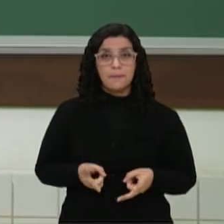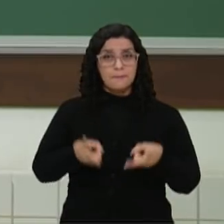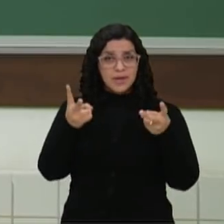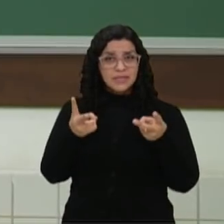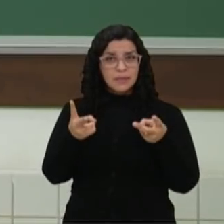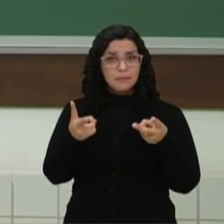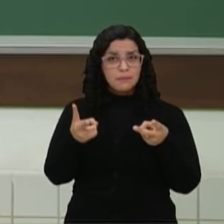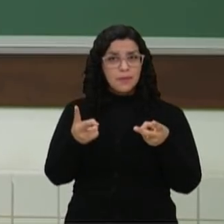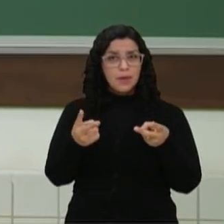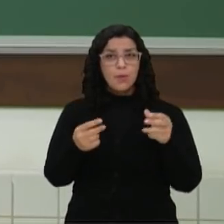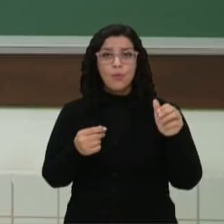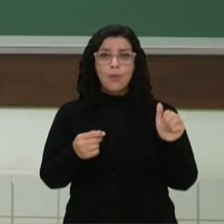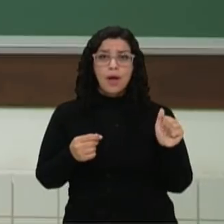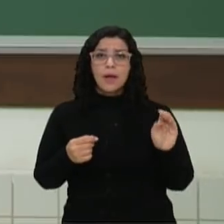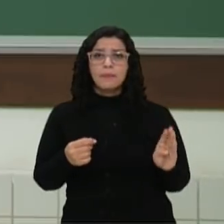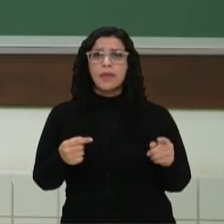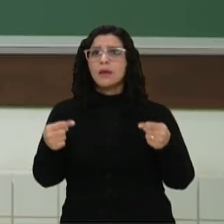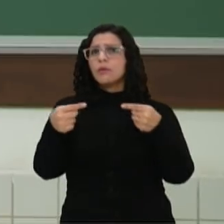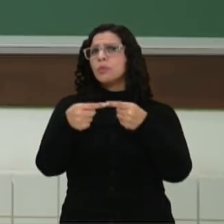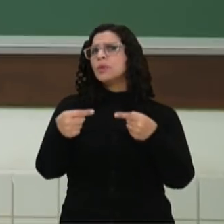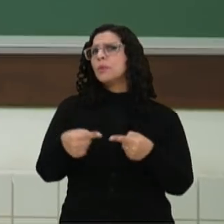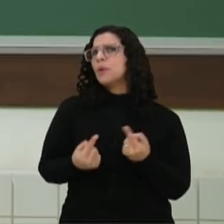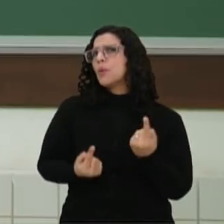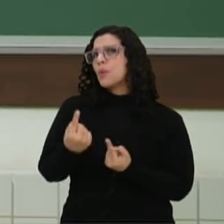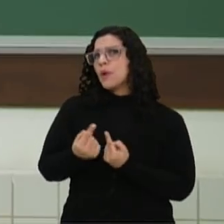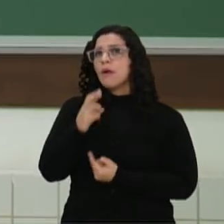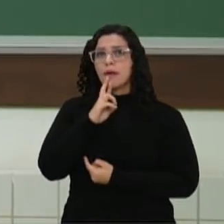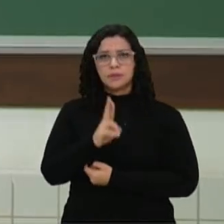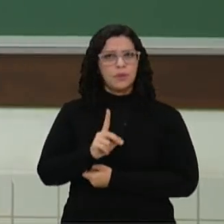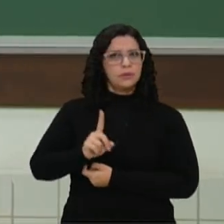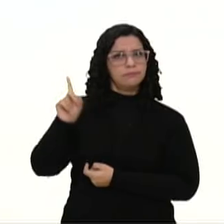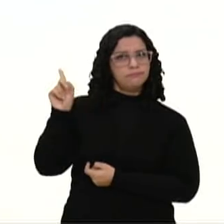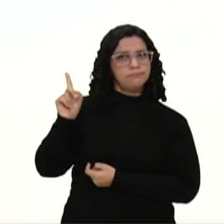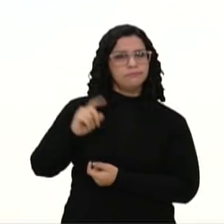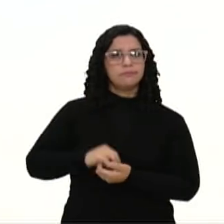Identificou qual é a conclusão e qual é a despedida? Confira a sua resposta.